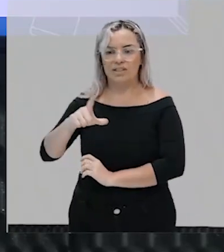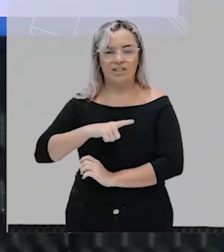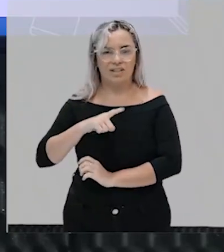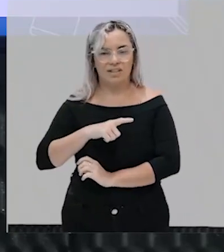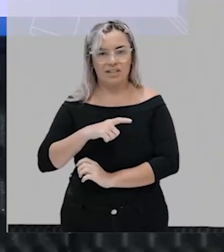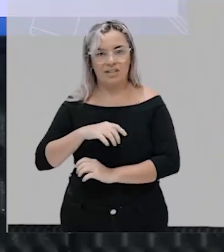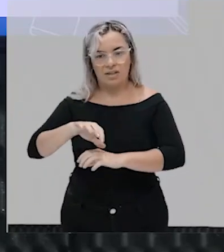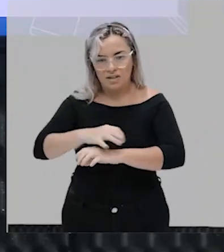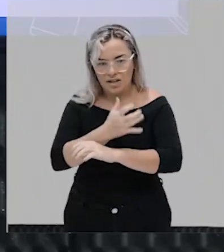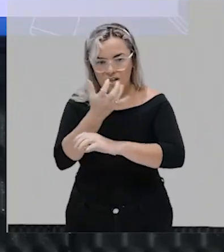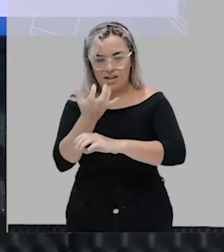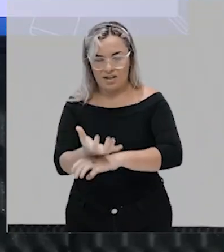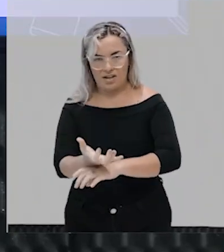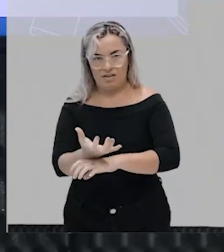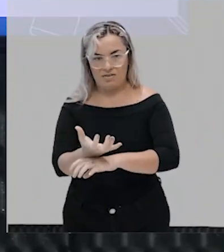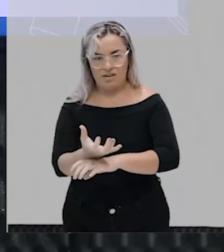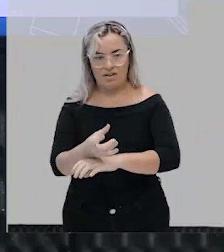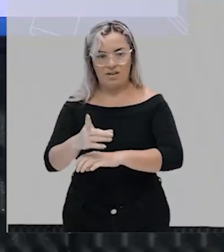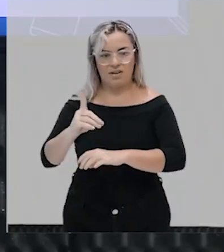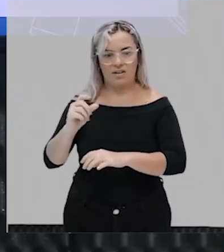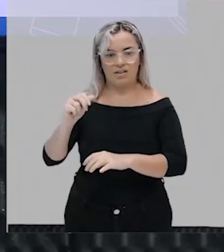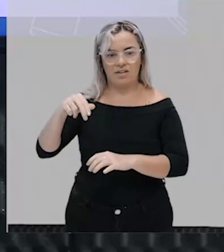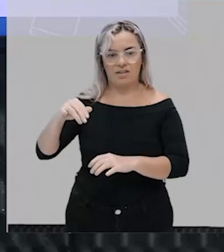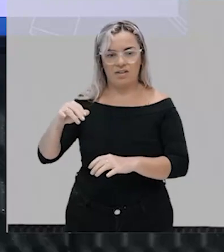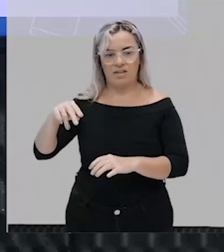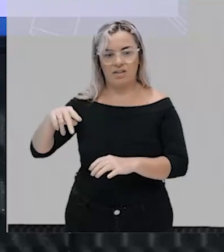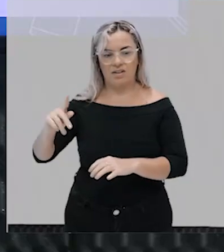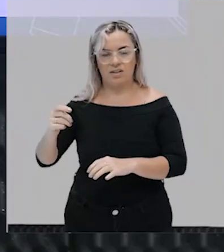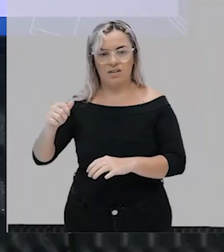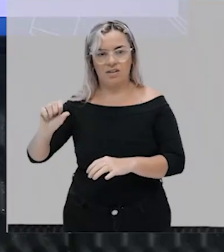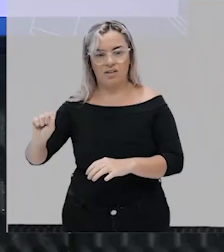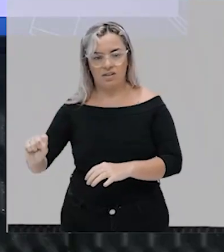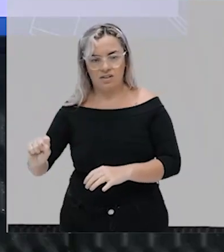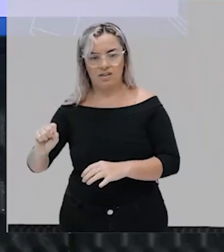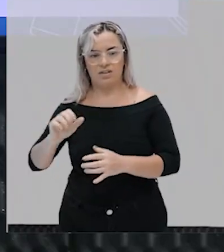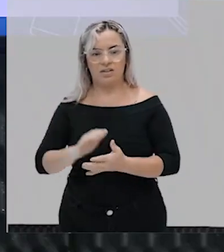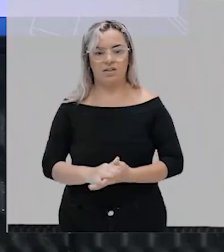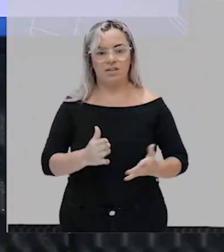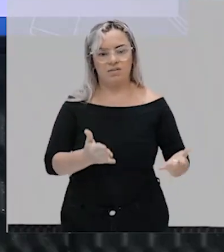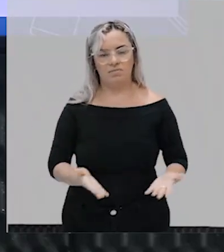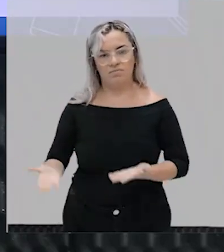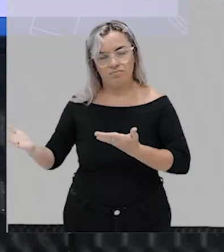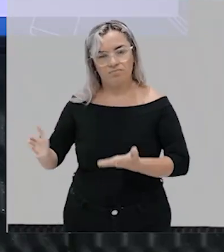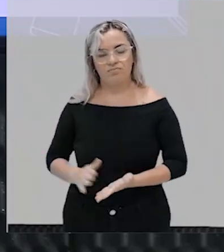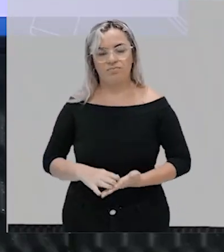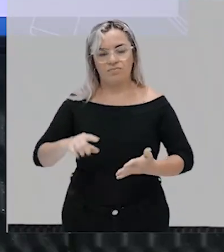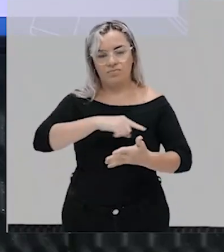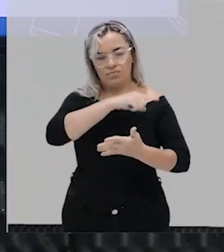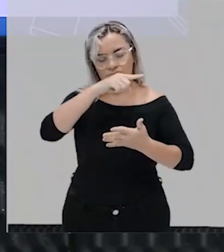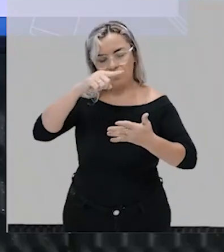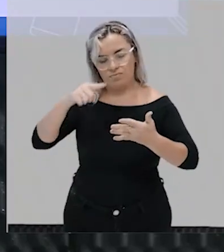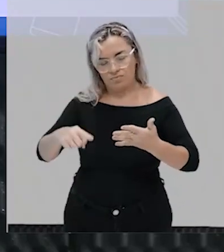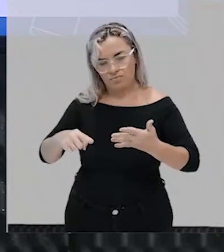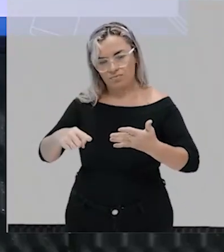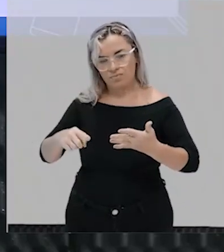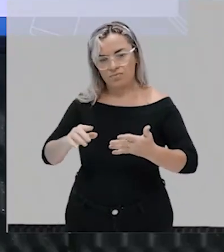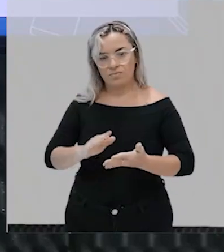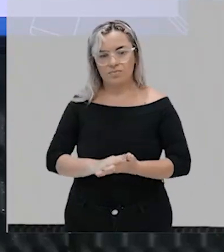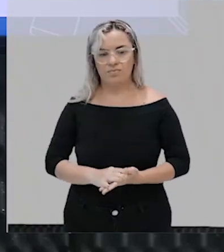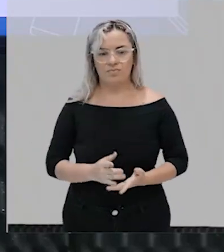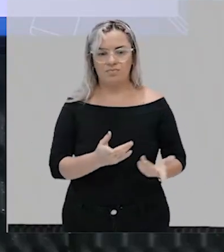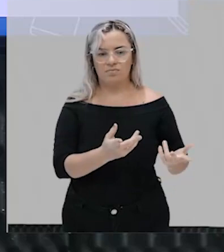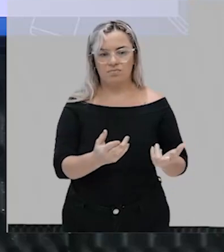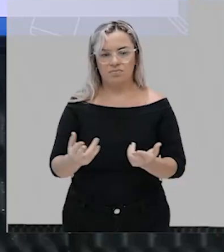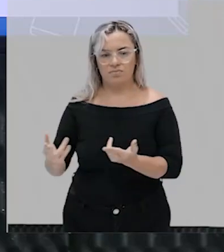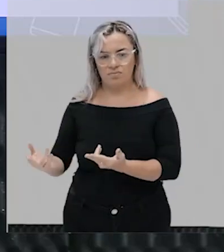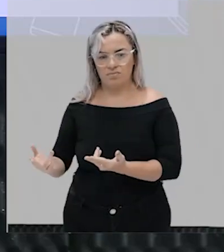ervas daninhas? Aí vem, já fazem anos, novamente, havia, existe, e tá igual, né?